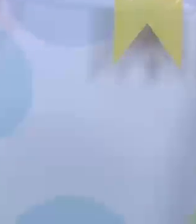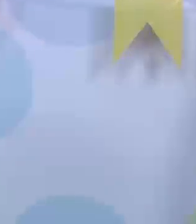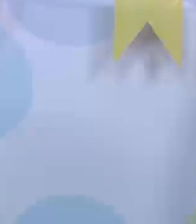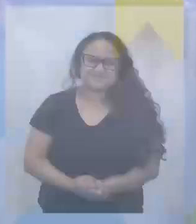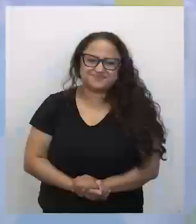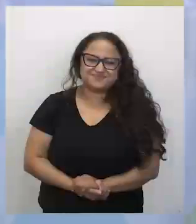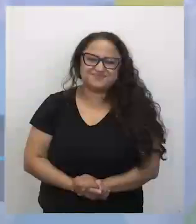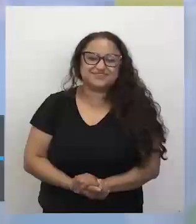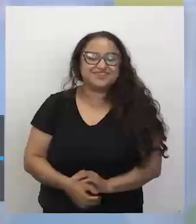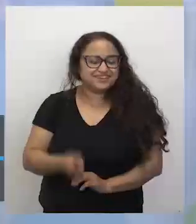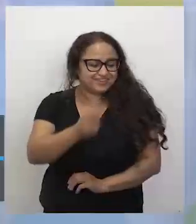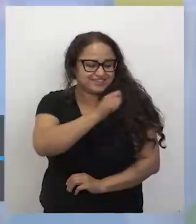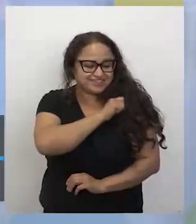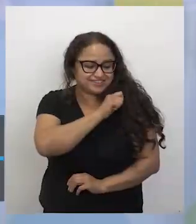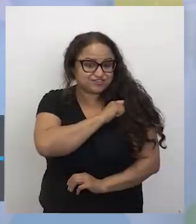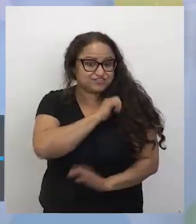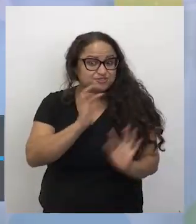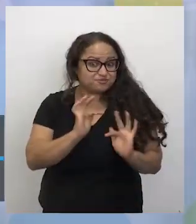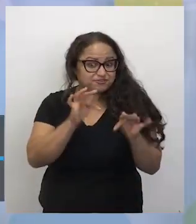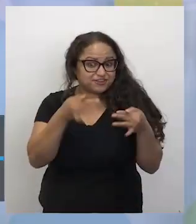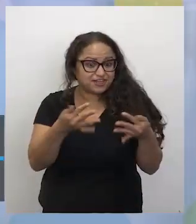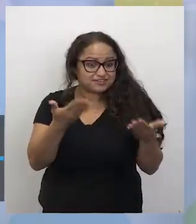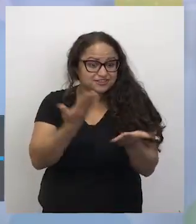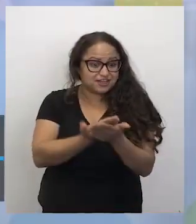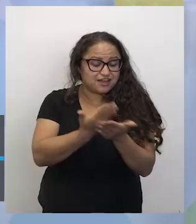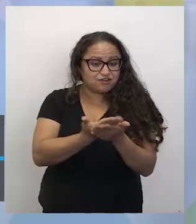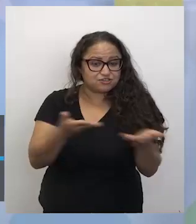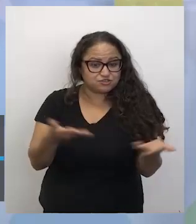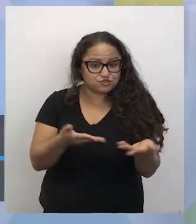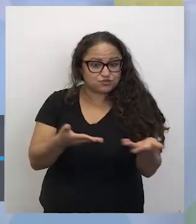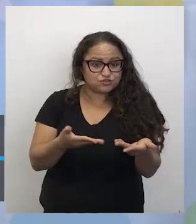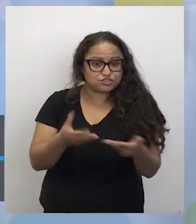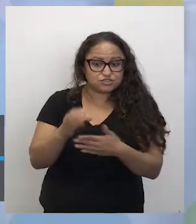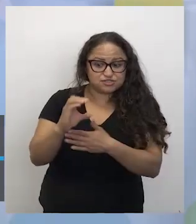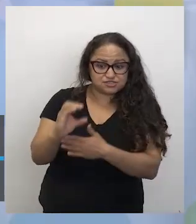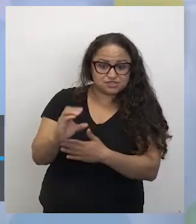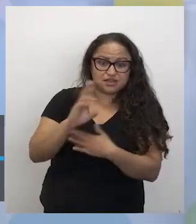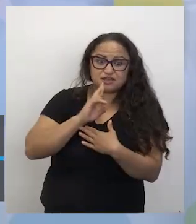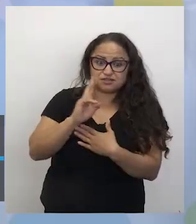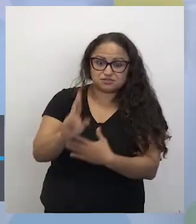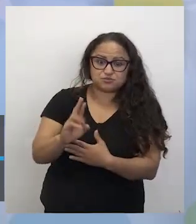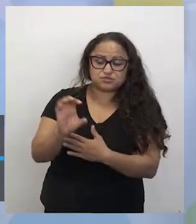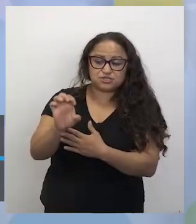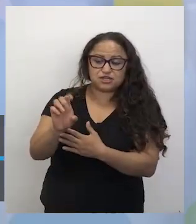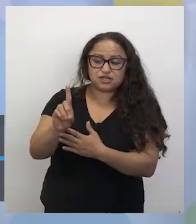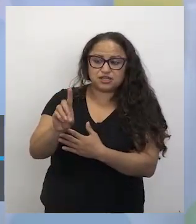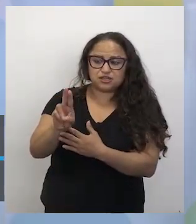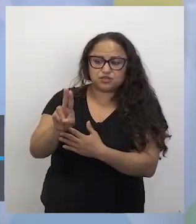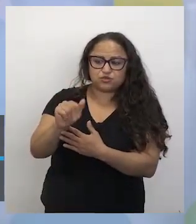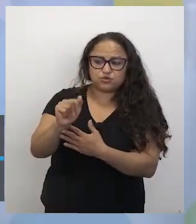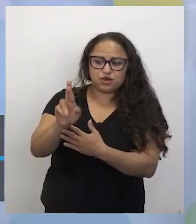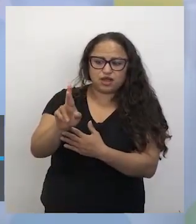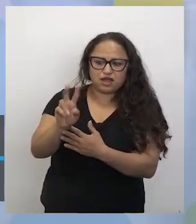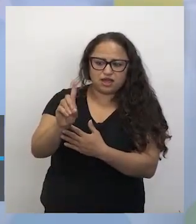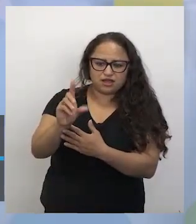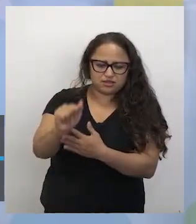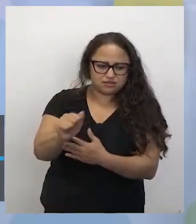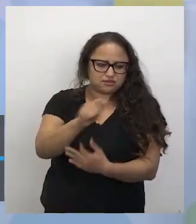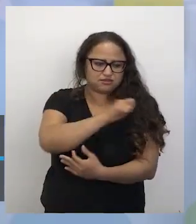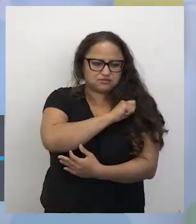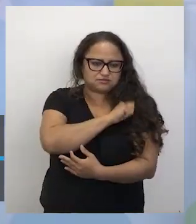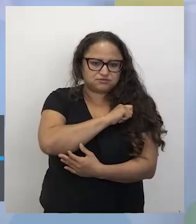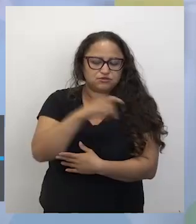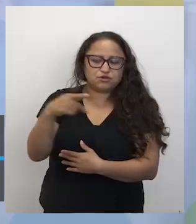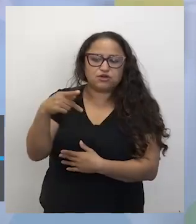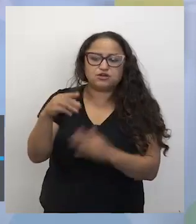Passar nossos estudantes aí para a gente finalizar aí a aula de hoje. Alternativa C aí, os alunos também Eduardo, Aline, de Sérgio C, da Escola Prado IP, tiraram